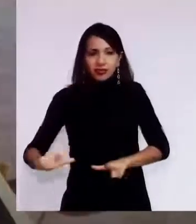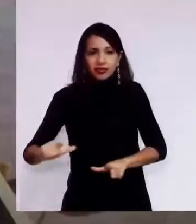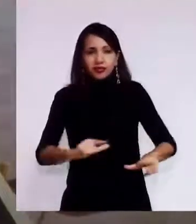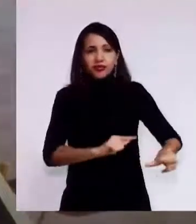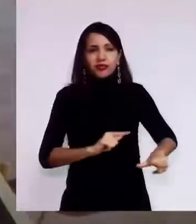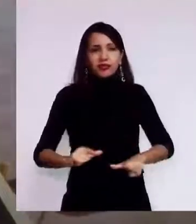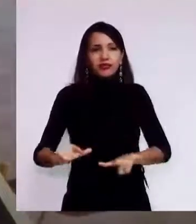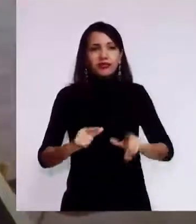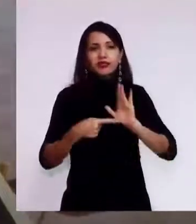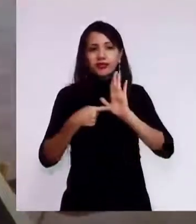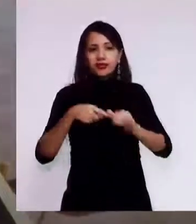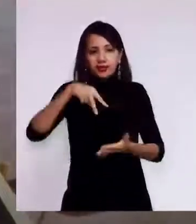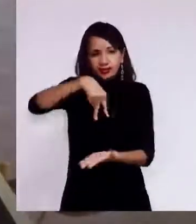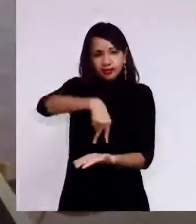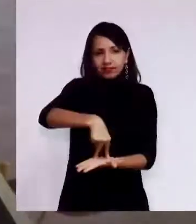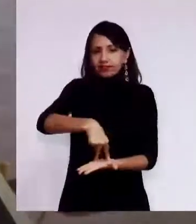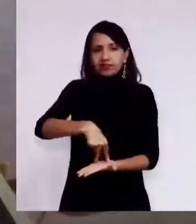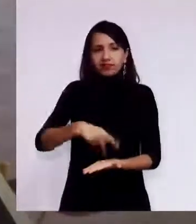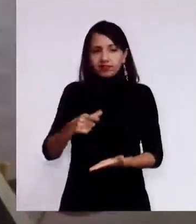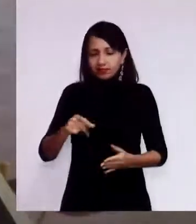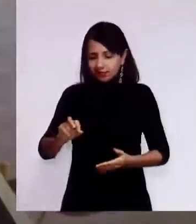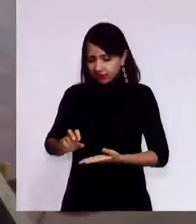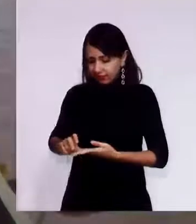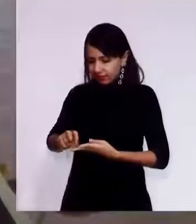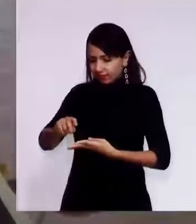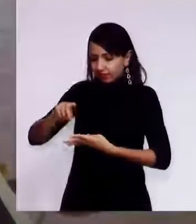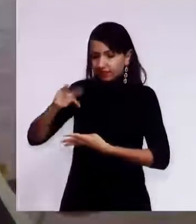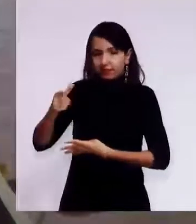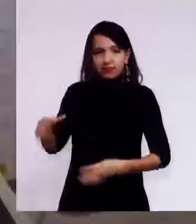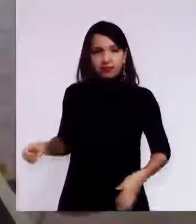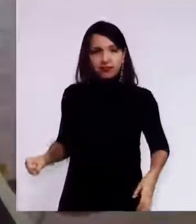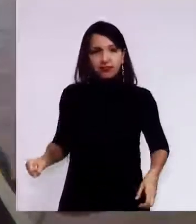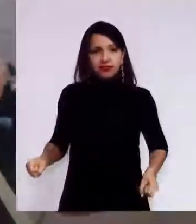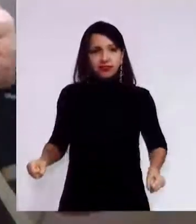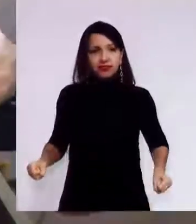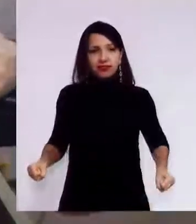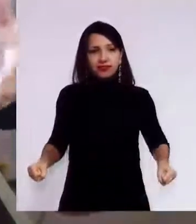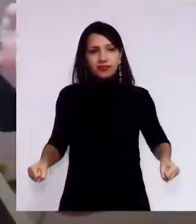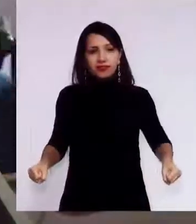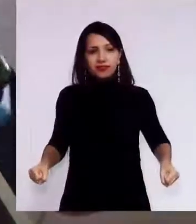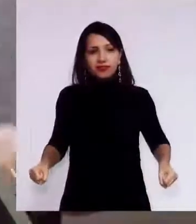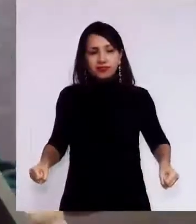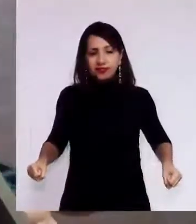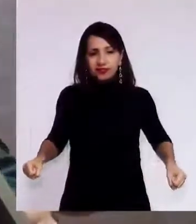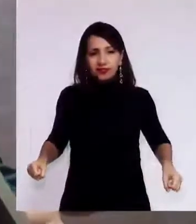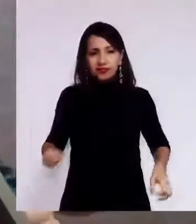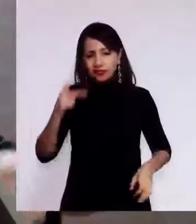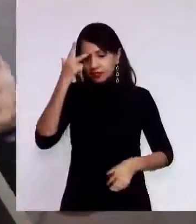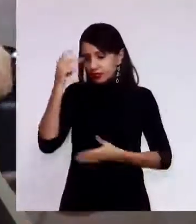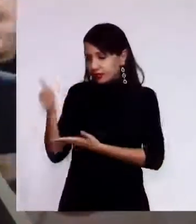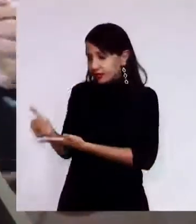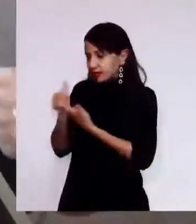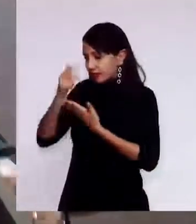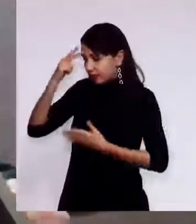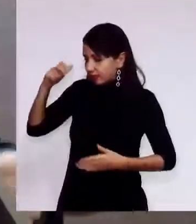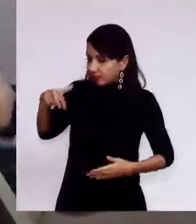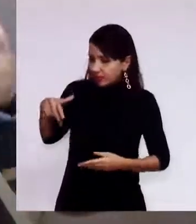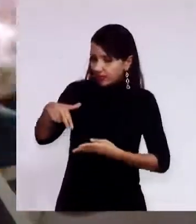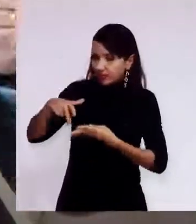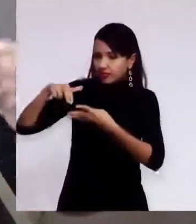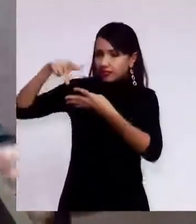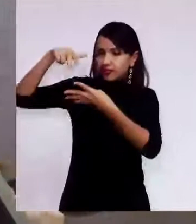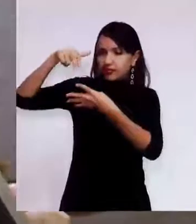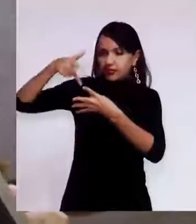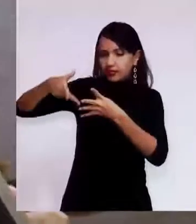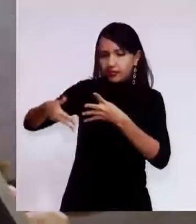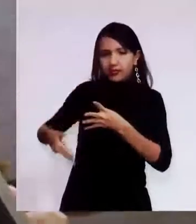gente tem algumas escadas ali que não tem corrimão. Todo mundo já viu que se não tiver uma boa alma para ajudar as pessoas a subirem e descerem do palco, não